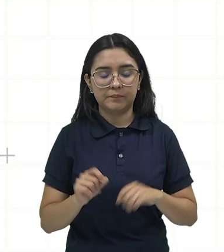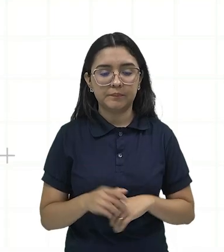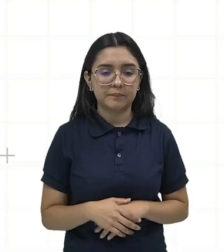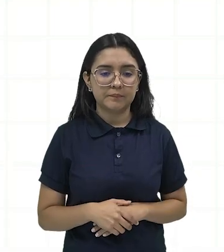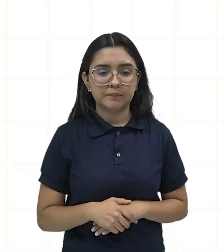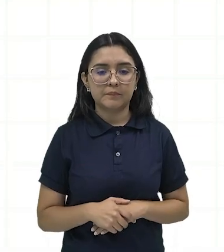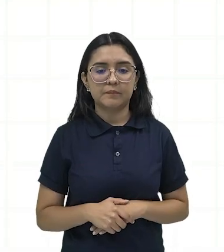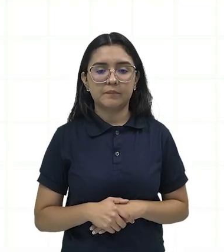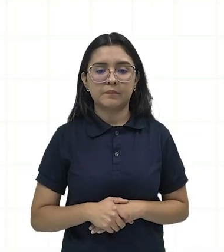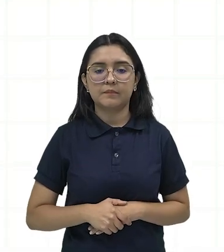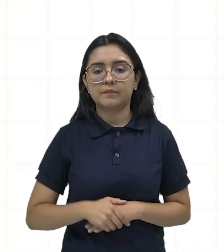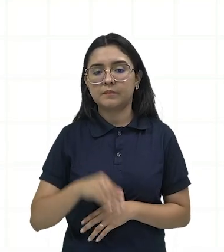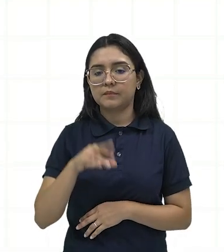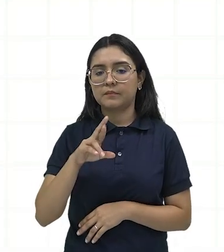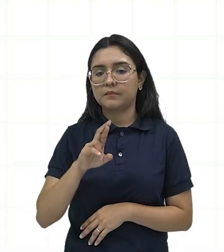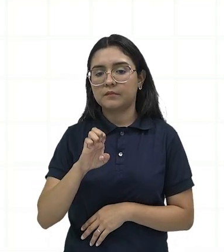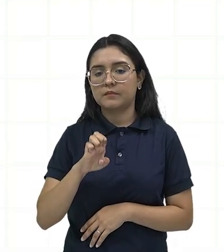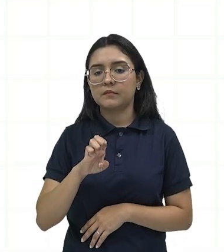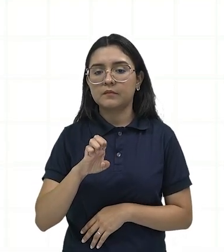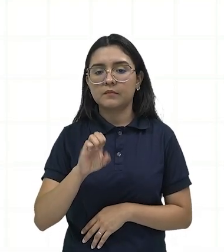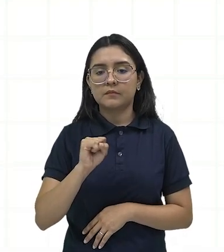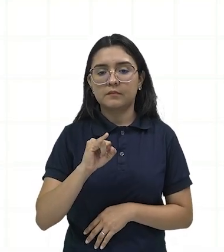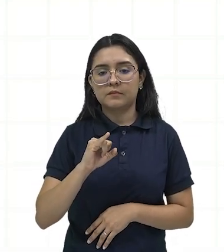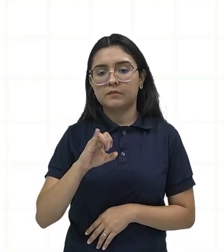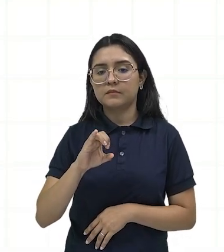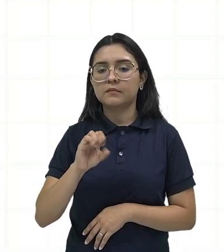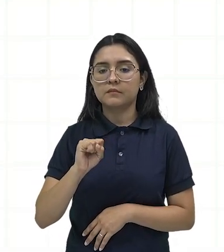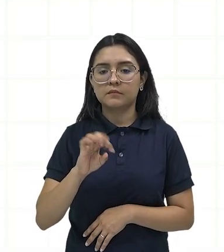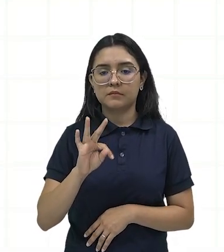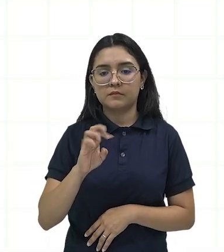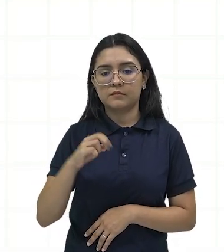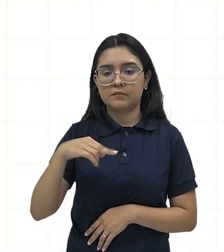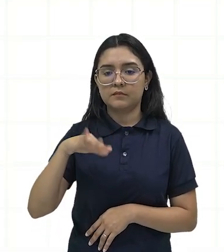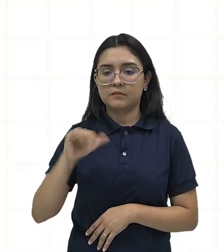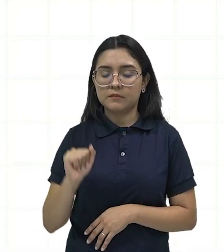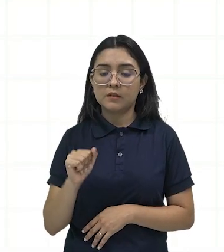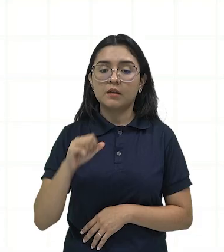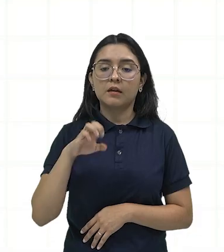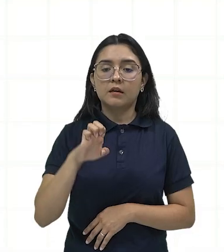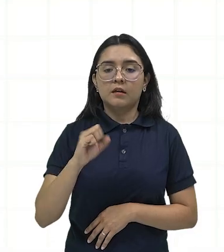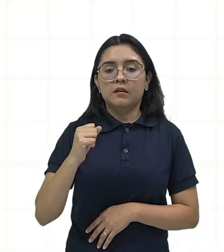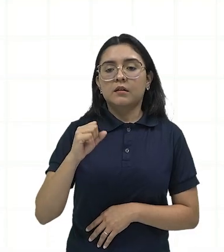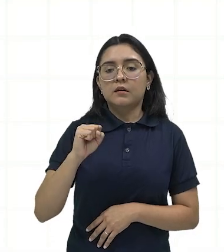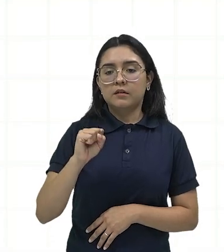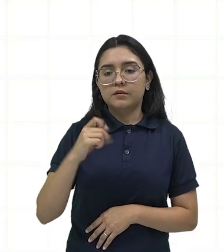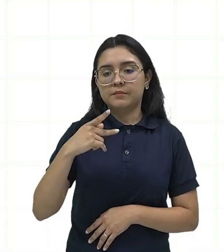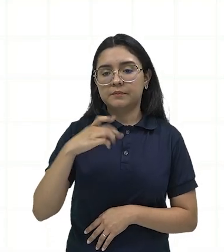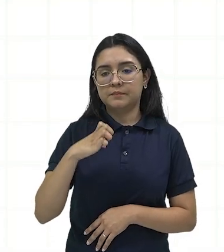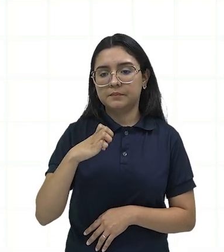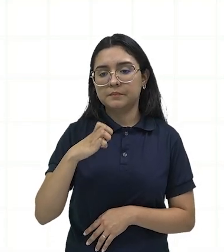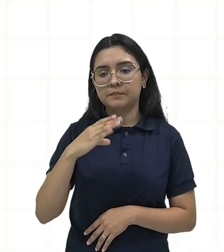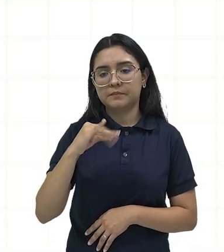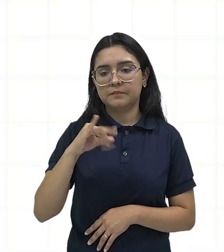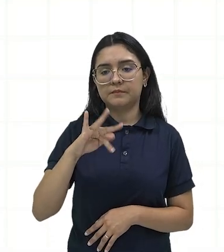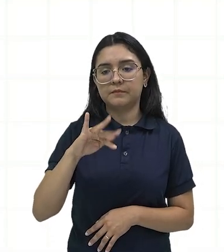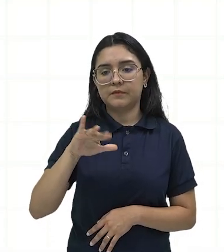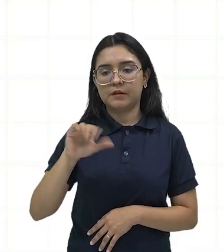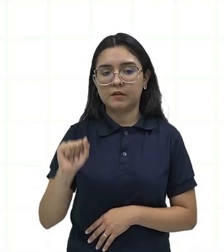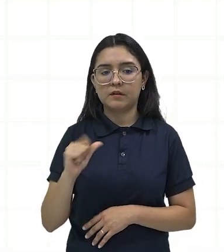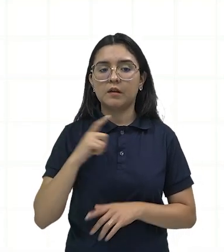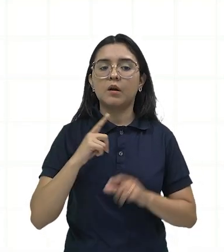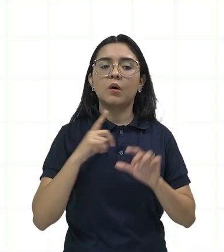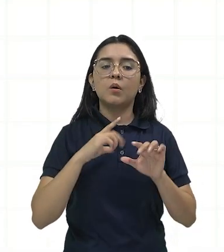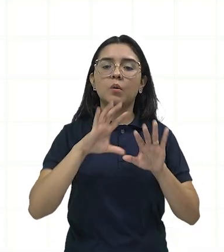como resistência específica, tá? A resistividade cujo